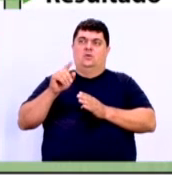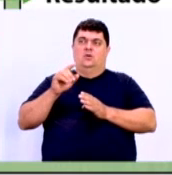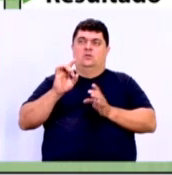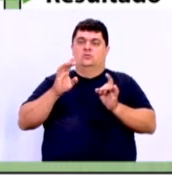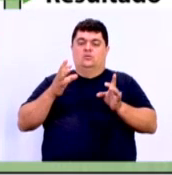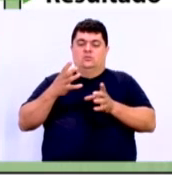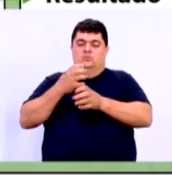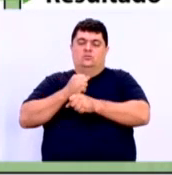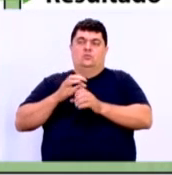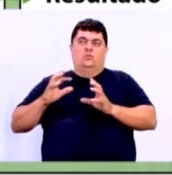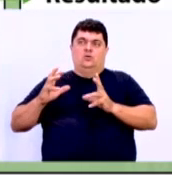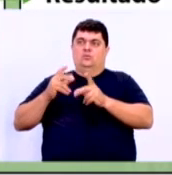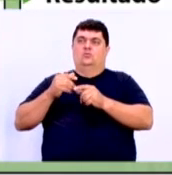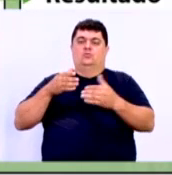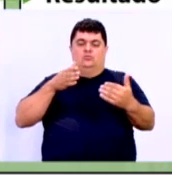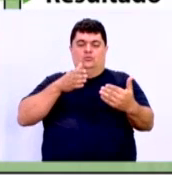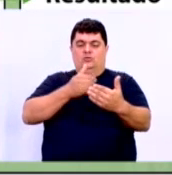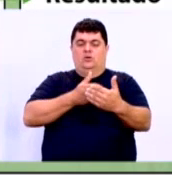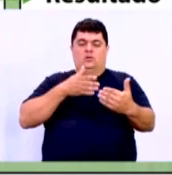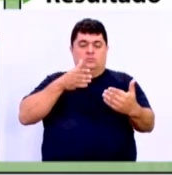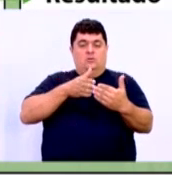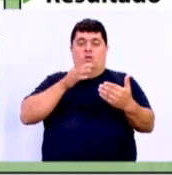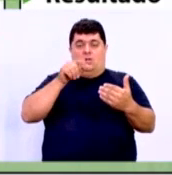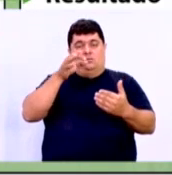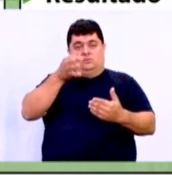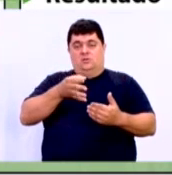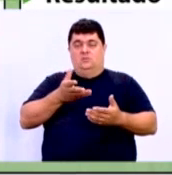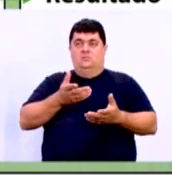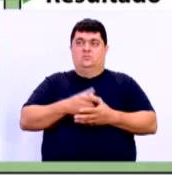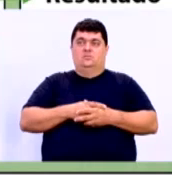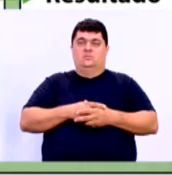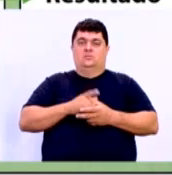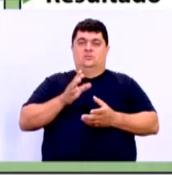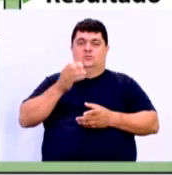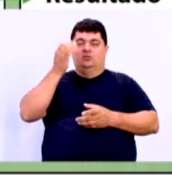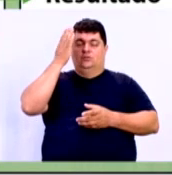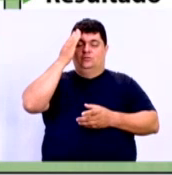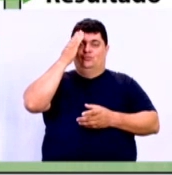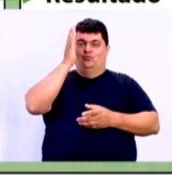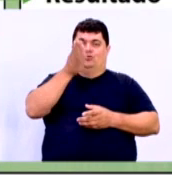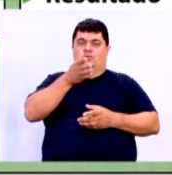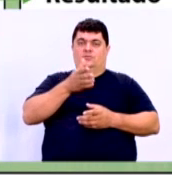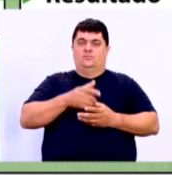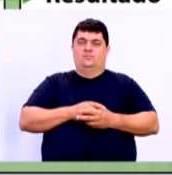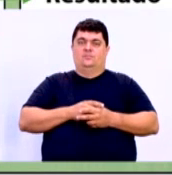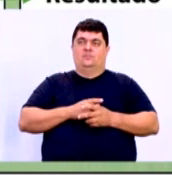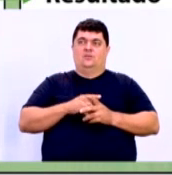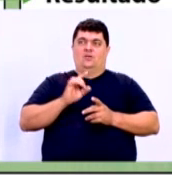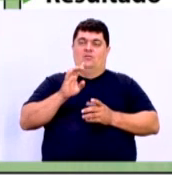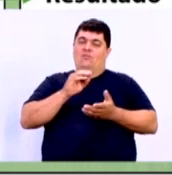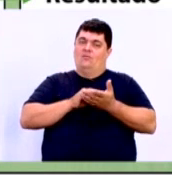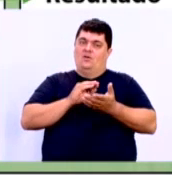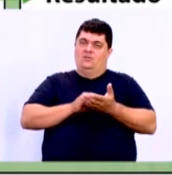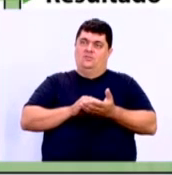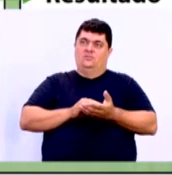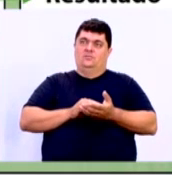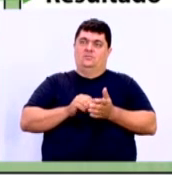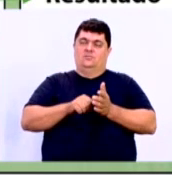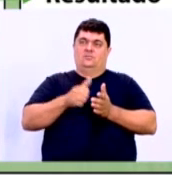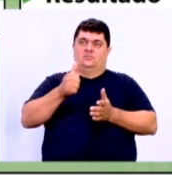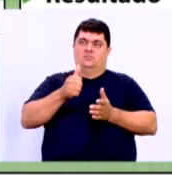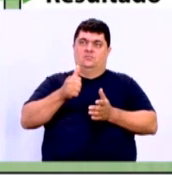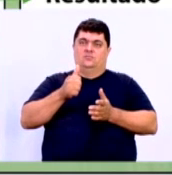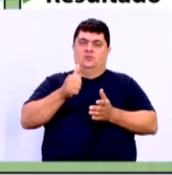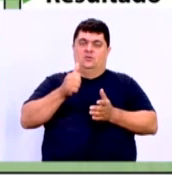eu somar todos os custos diretos e indiretos. É isso aí, aluno. Caraca, você já está entendendo. Mas não é só isso não. Primeiro, os